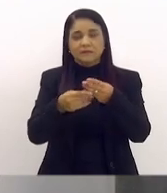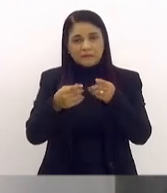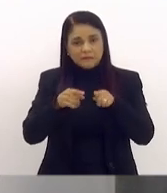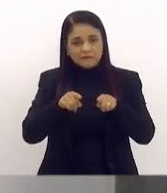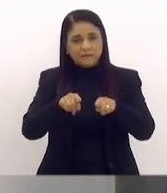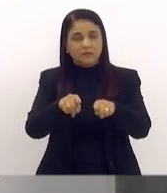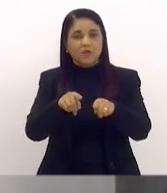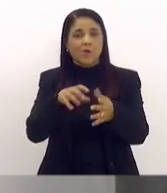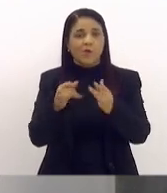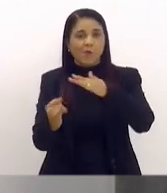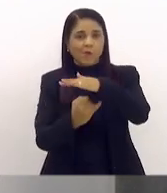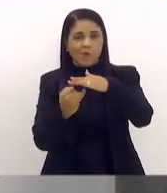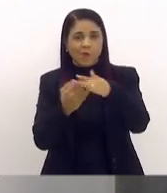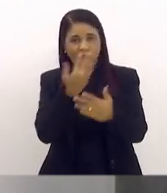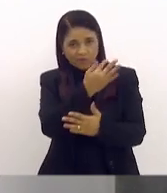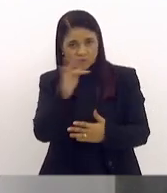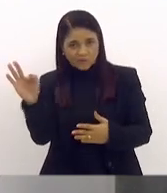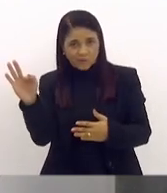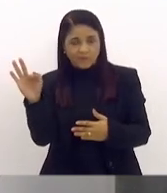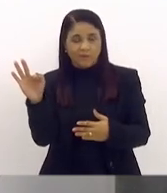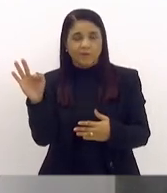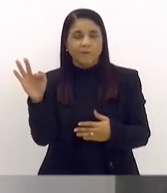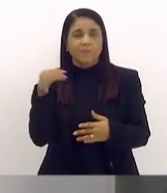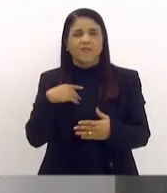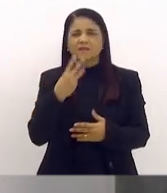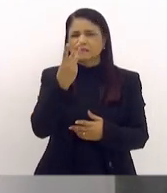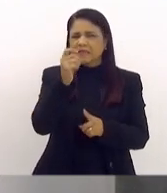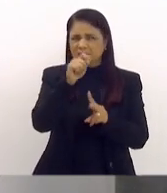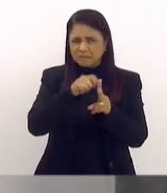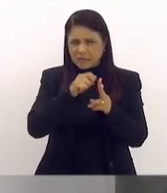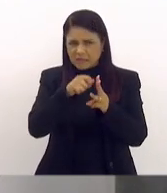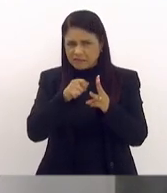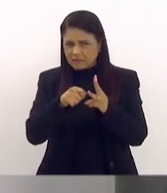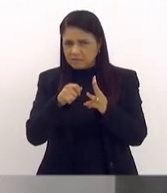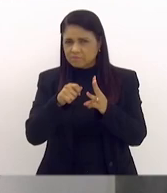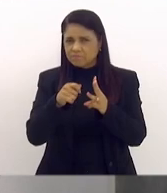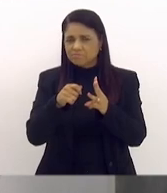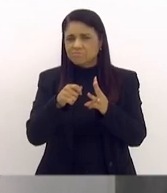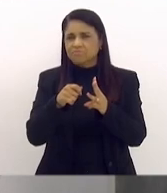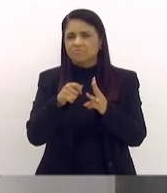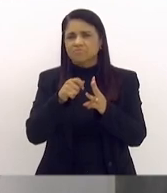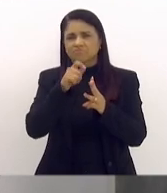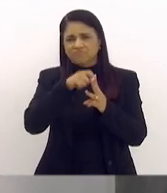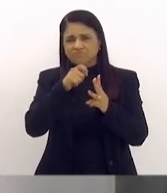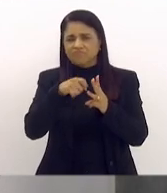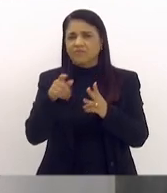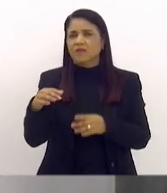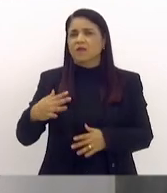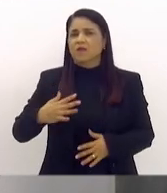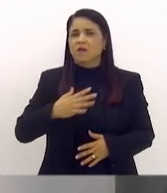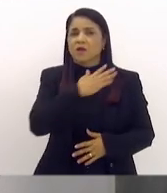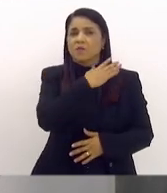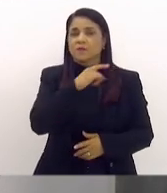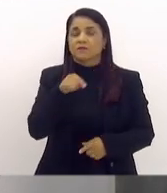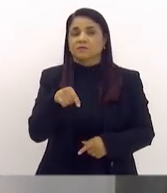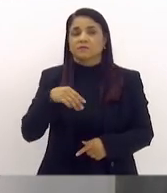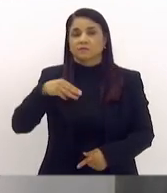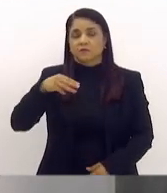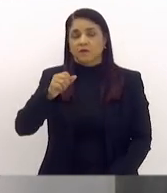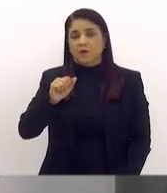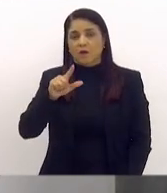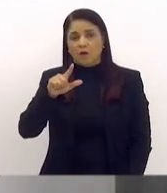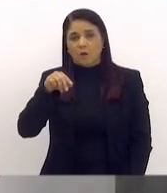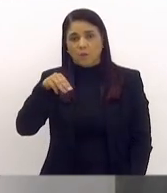eh acerca de uns três meses né Vasconcelos contra Almirante Vasconcelos se encontra aqui